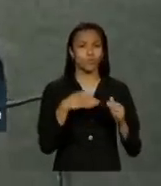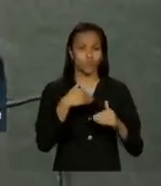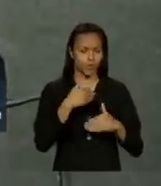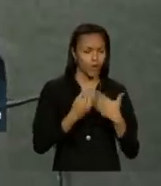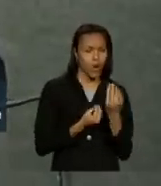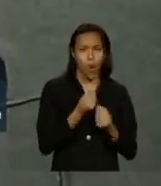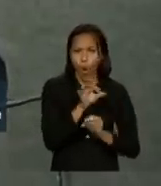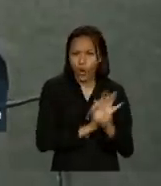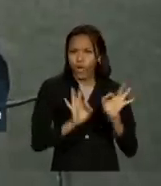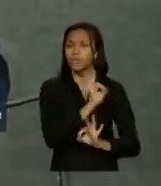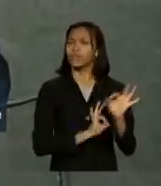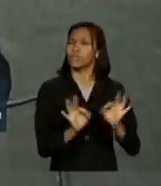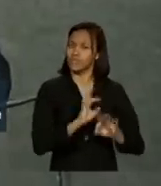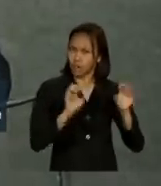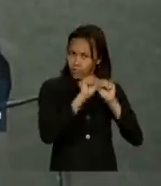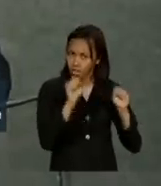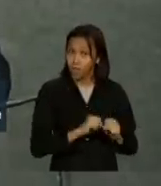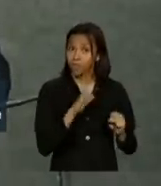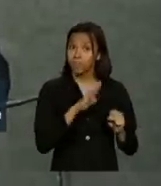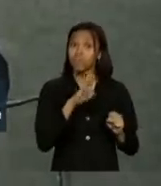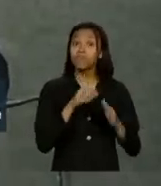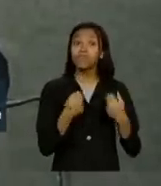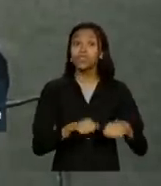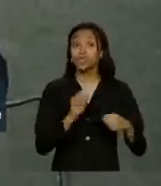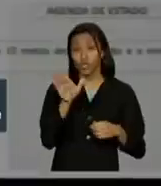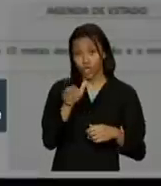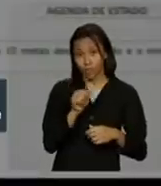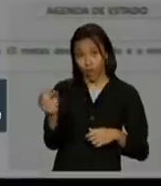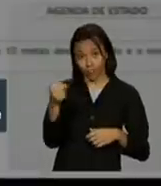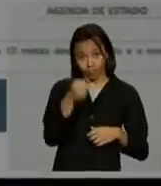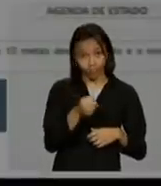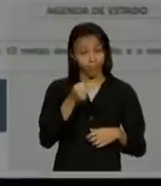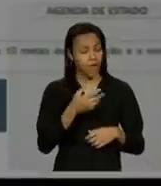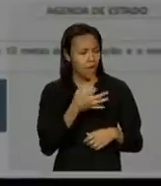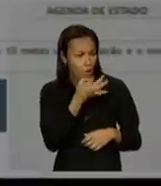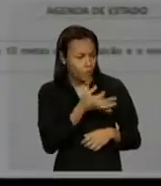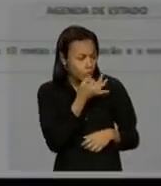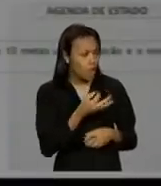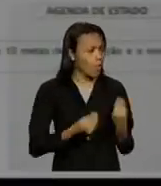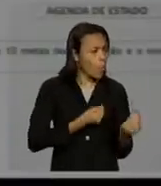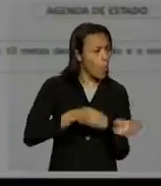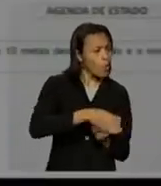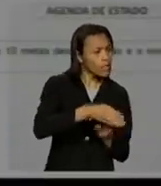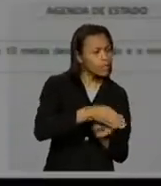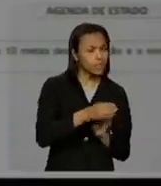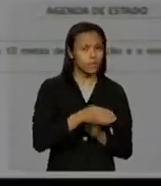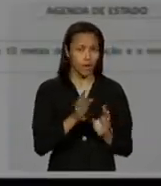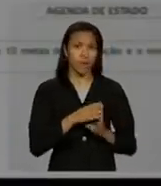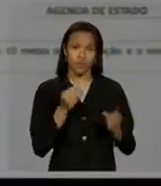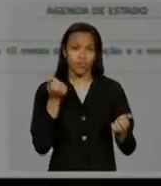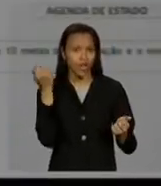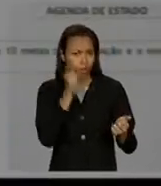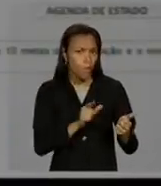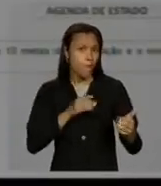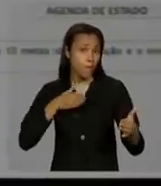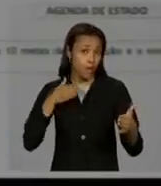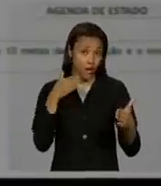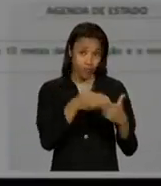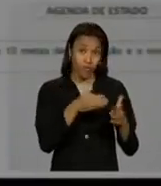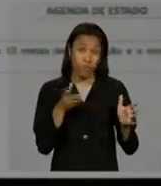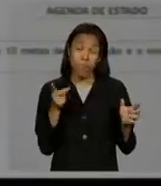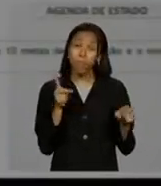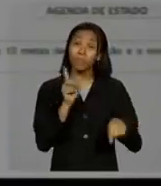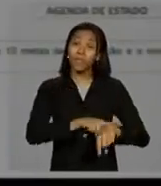houve um trabalho com consultoria etc extremamente importante eu acho que foi feito um avanço em prazo relativamente curto